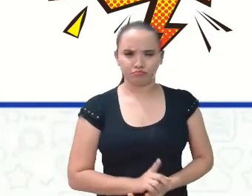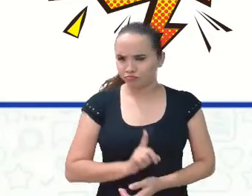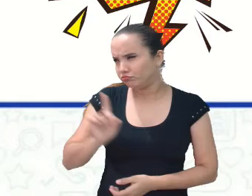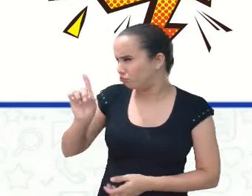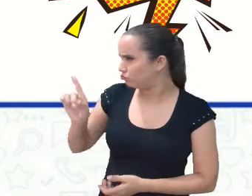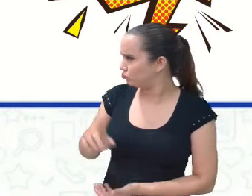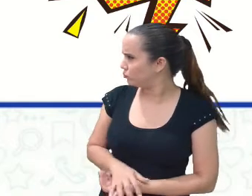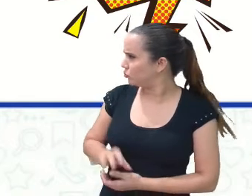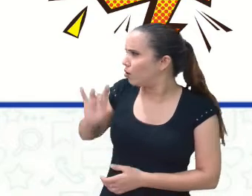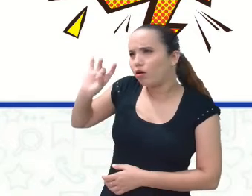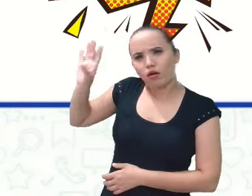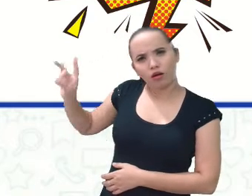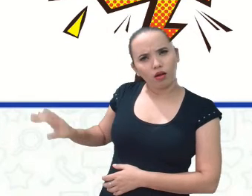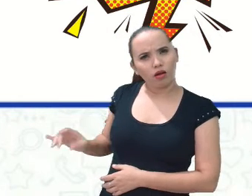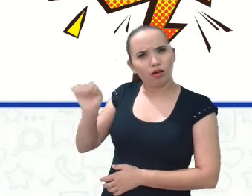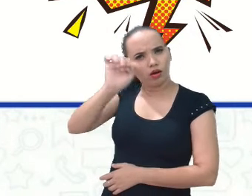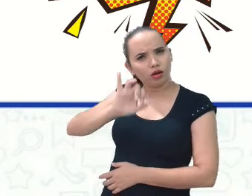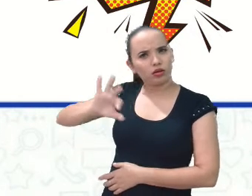aí imagens que